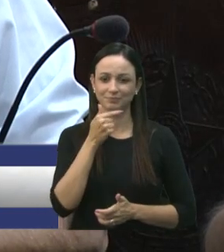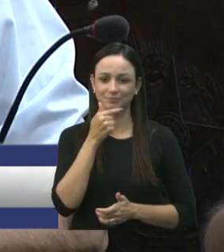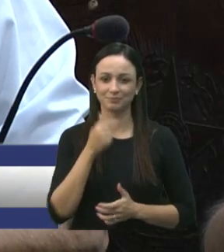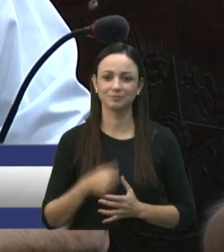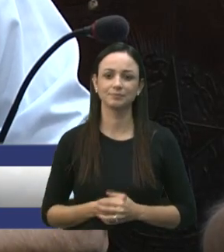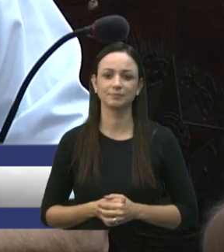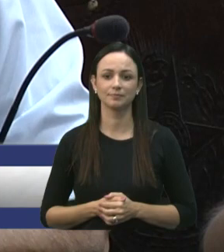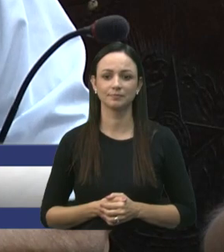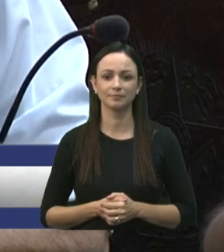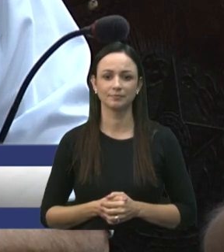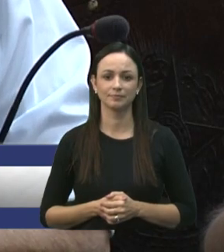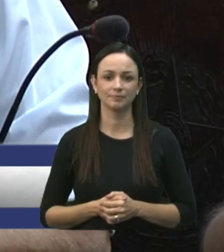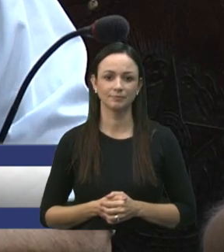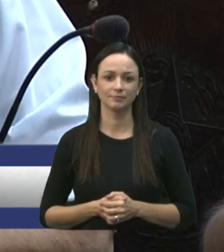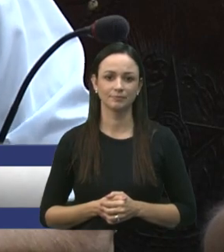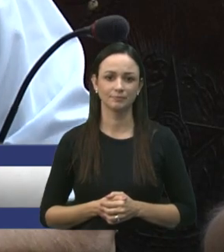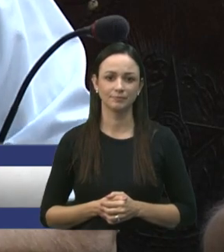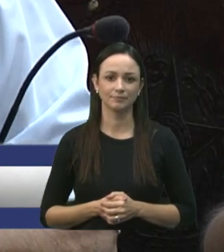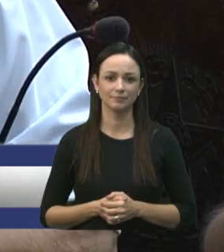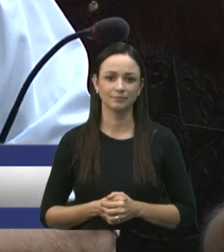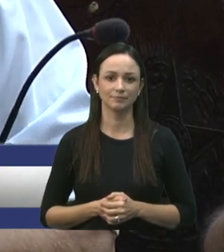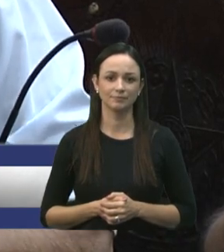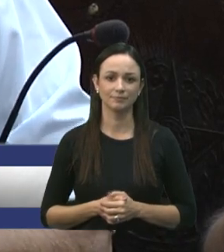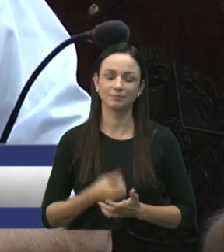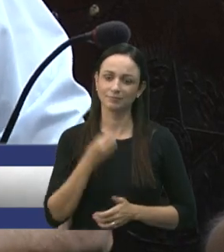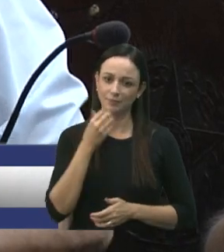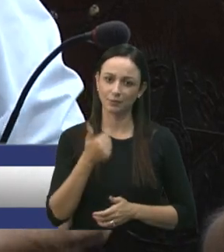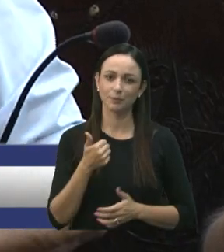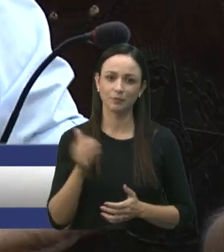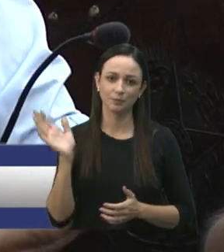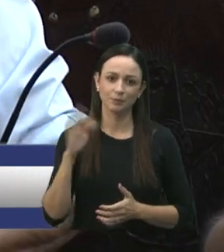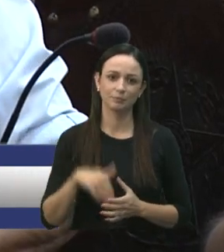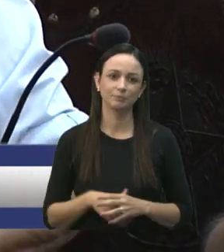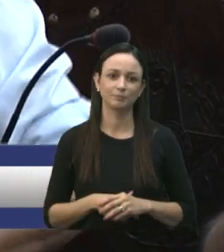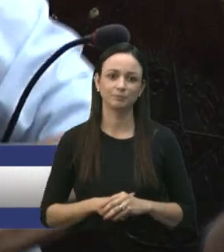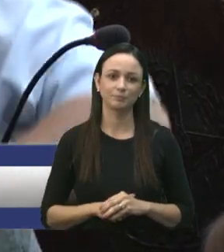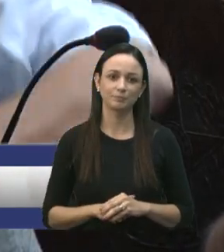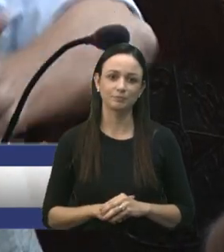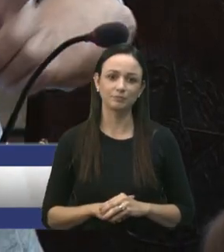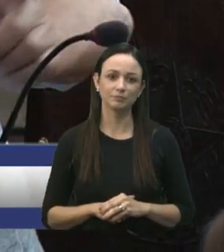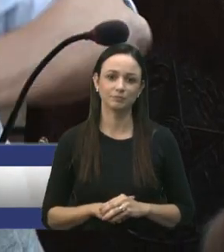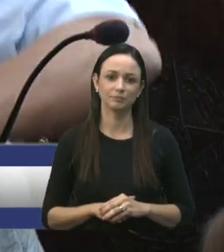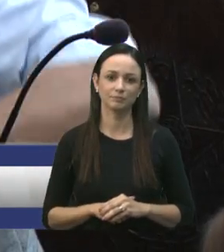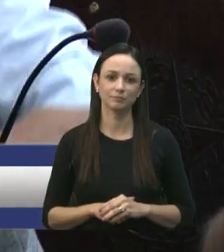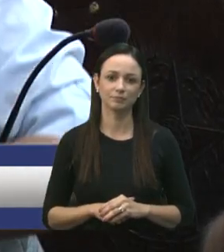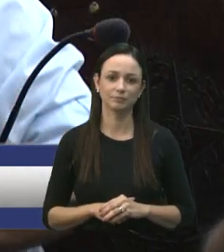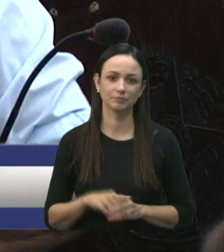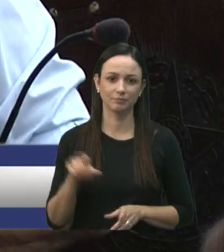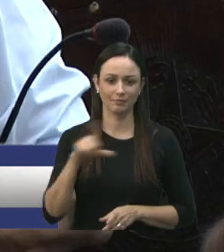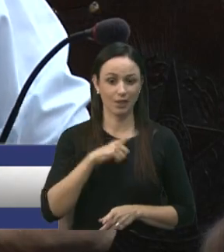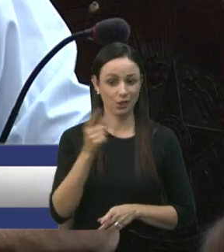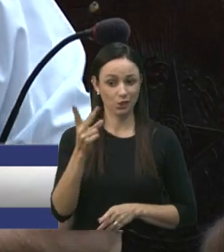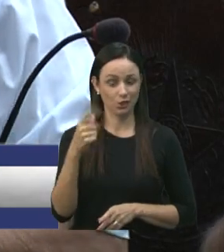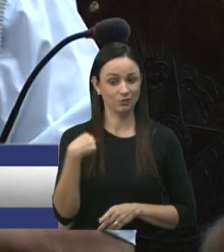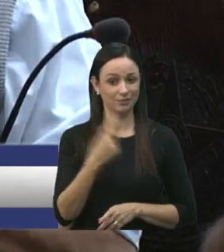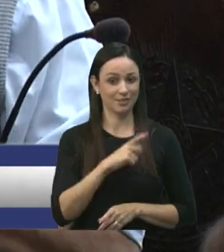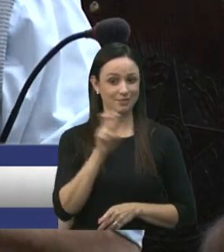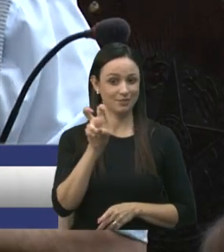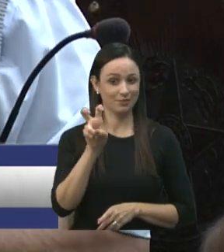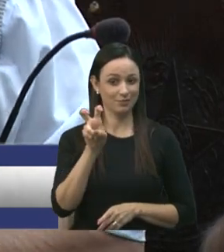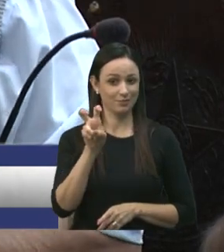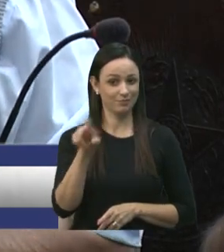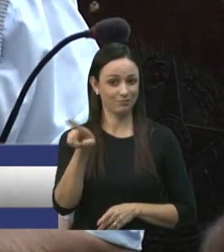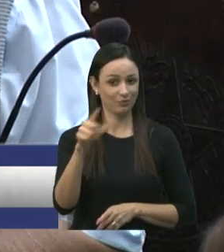Vai mudar? Vai, né? Tá bom, vamos lá. Vocês têm 12, nós temos 5, velho. Vocês